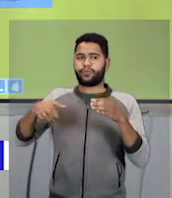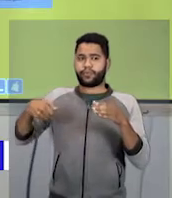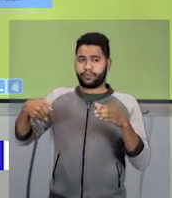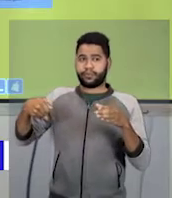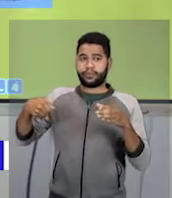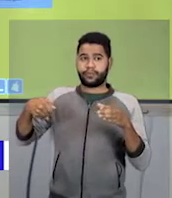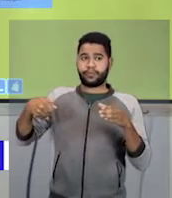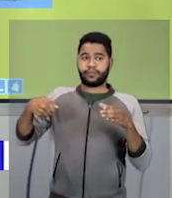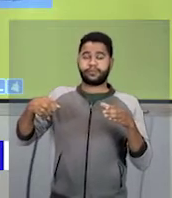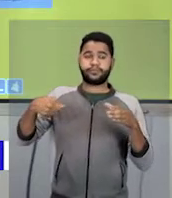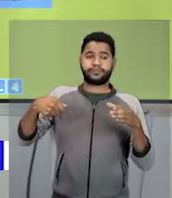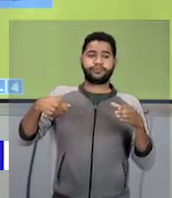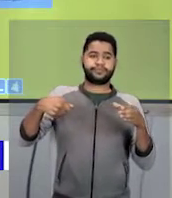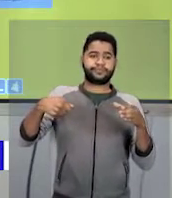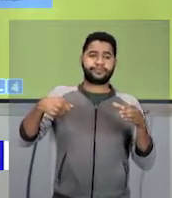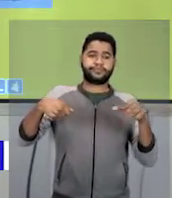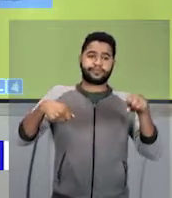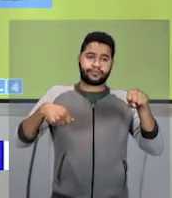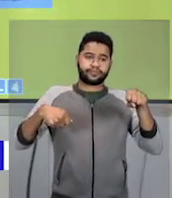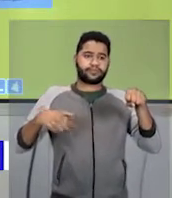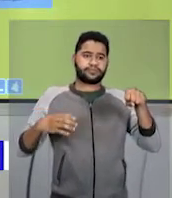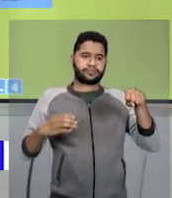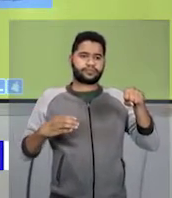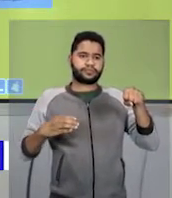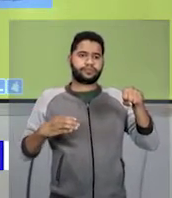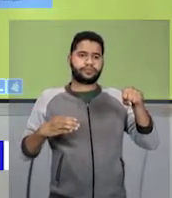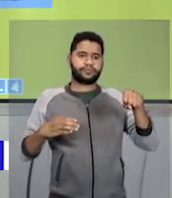que a energia passa